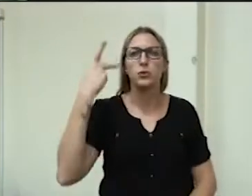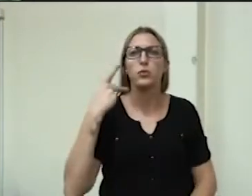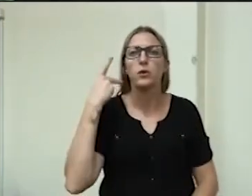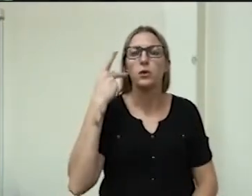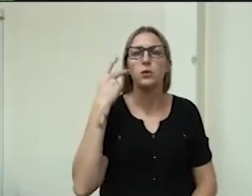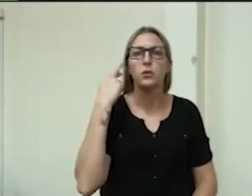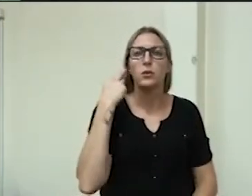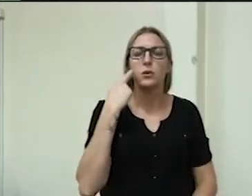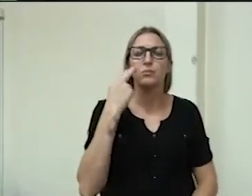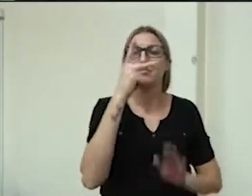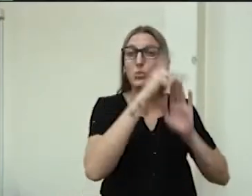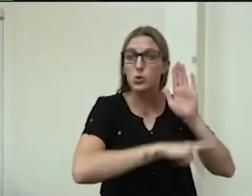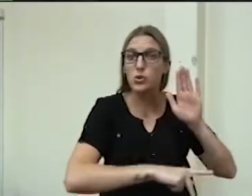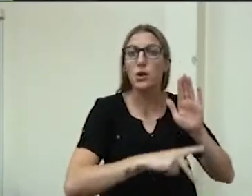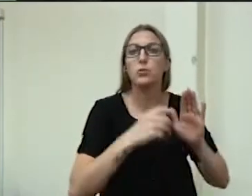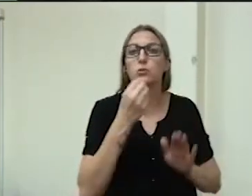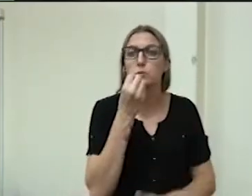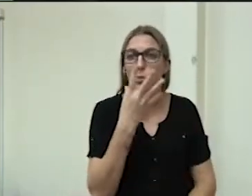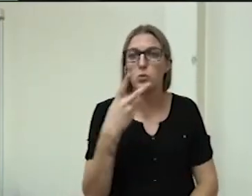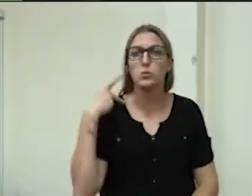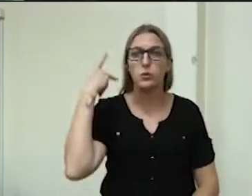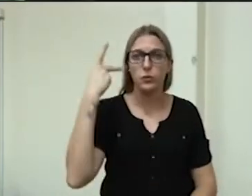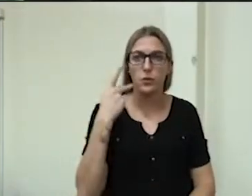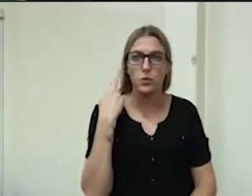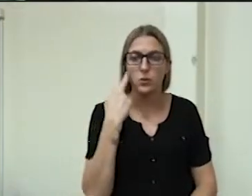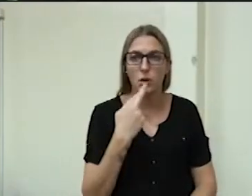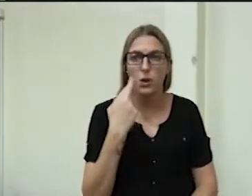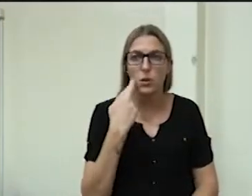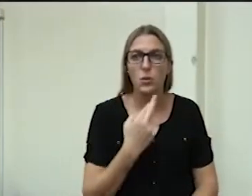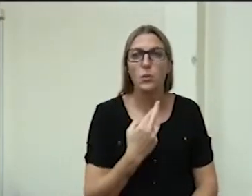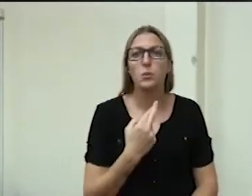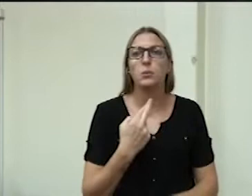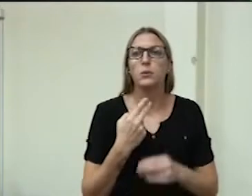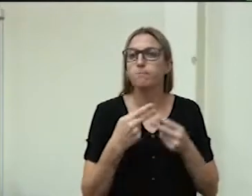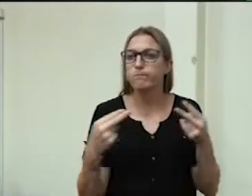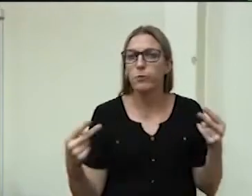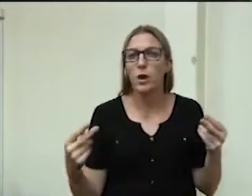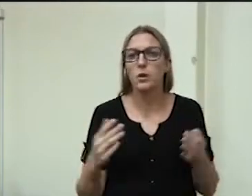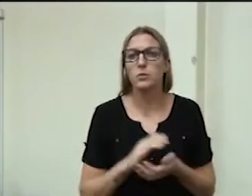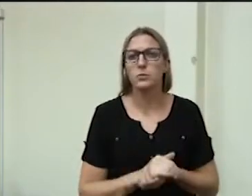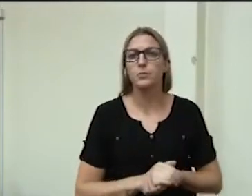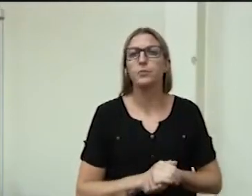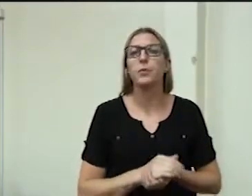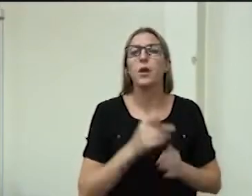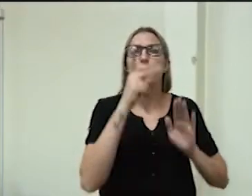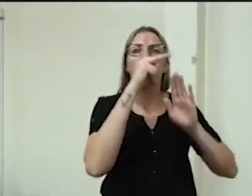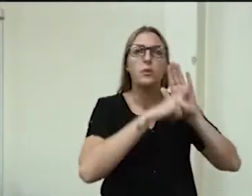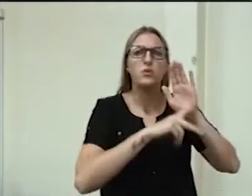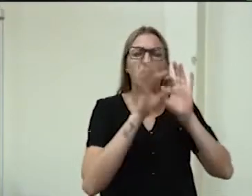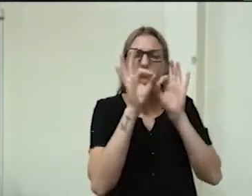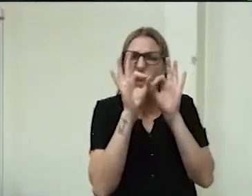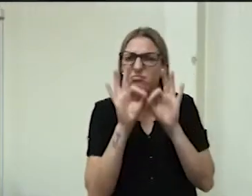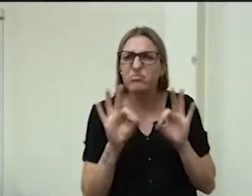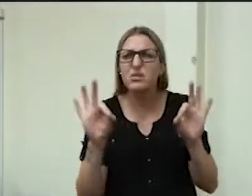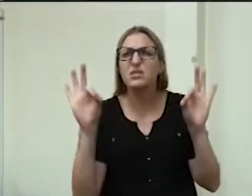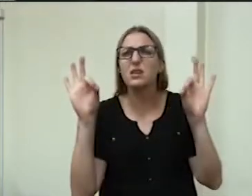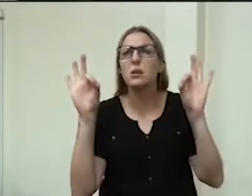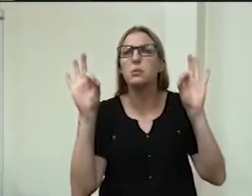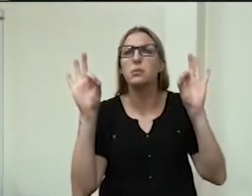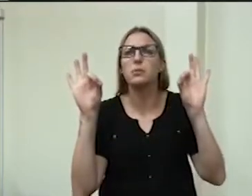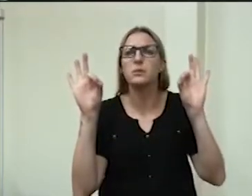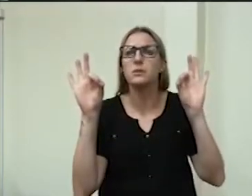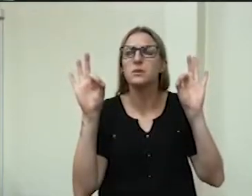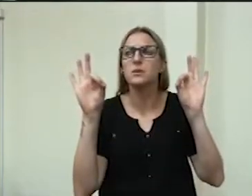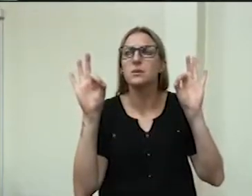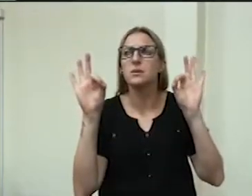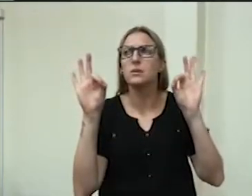bom, enfim. Então, eu quero dizer que esse projeto é bem simples, né? Não, como eu dizia, é para